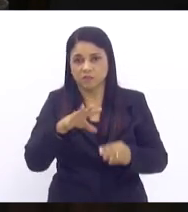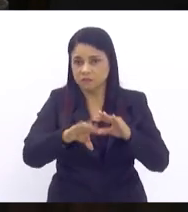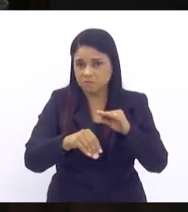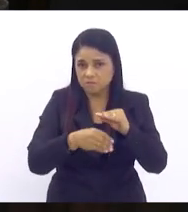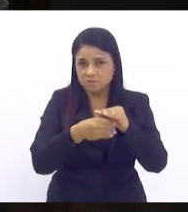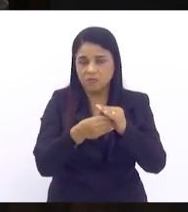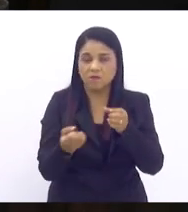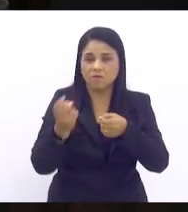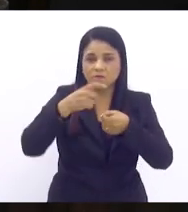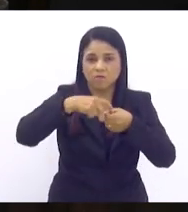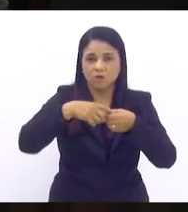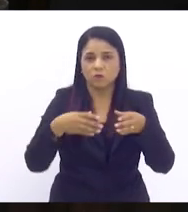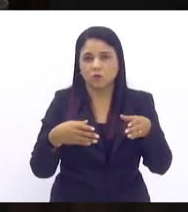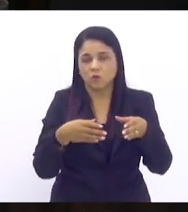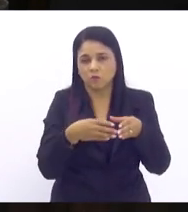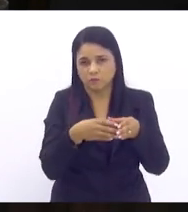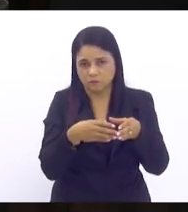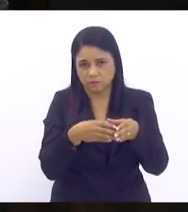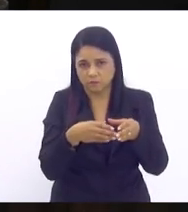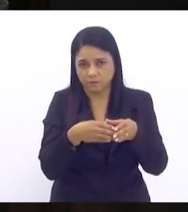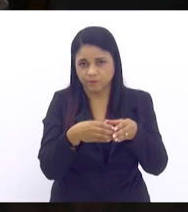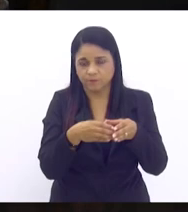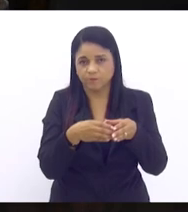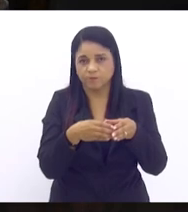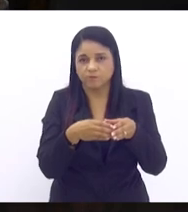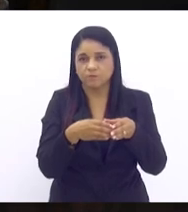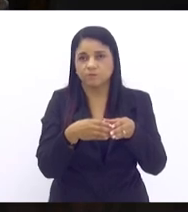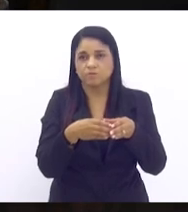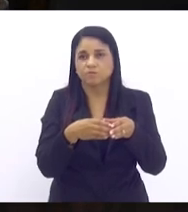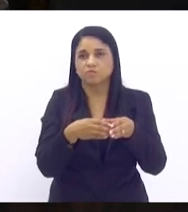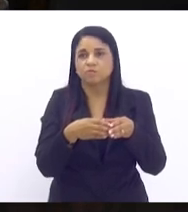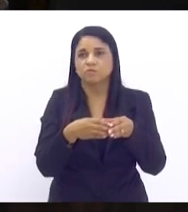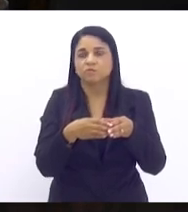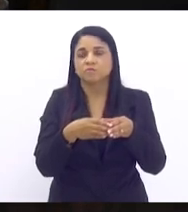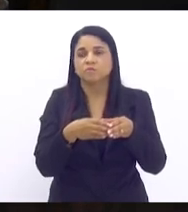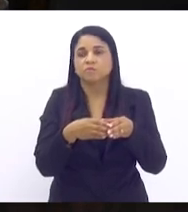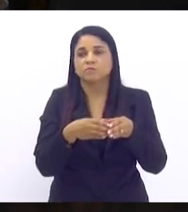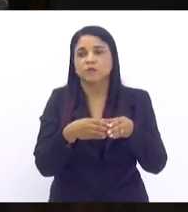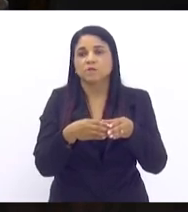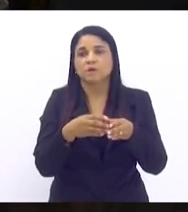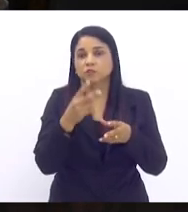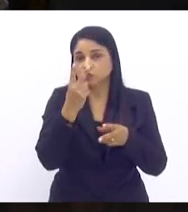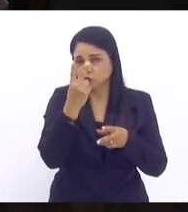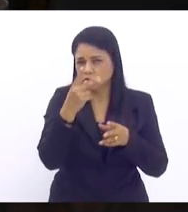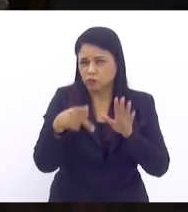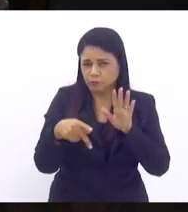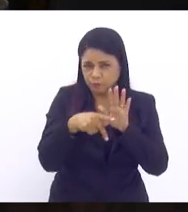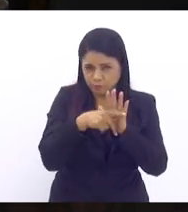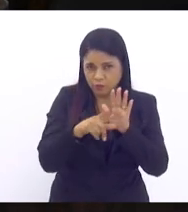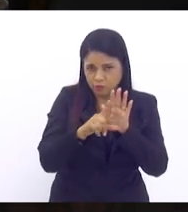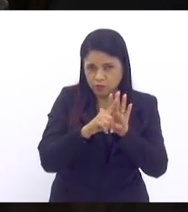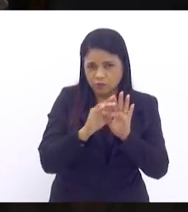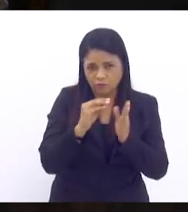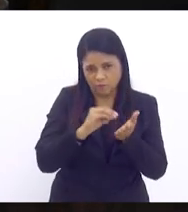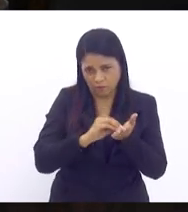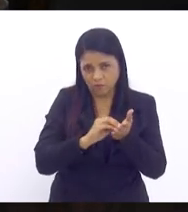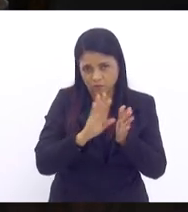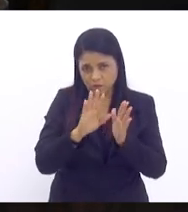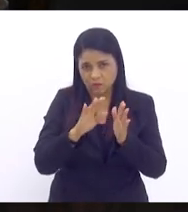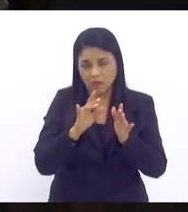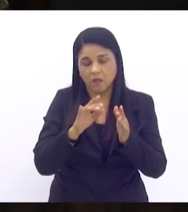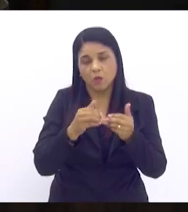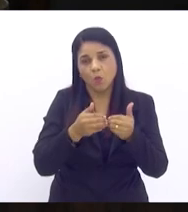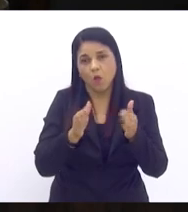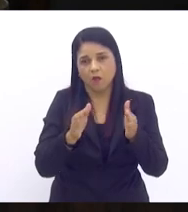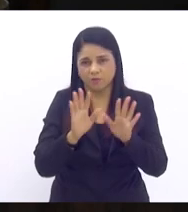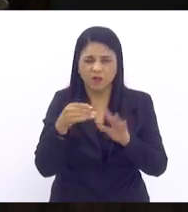e retorna às comissões. Ao final, deputado, só falta mais dois projetos, eu já abro aí